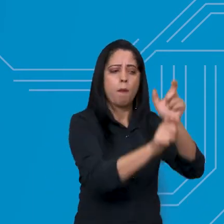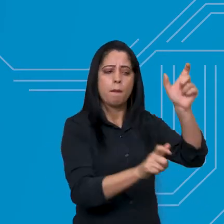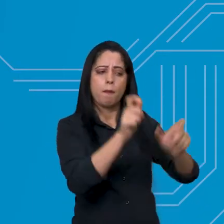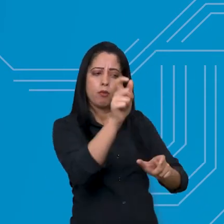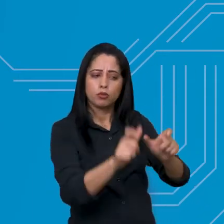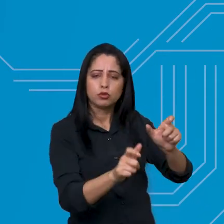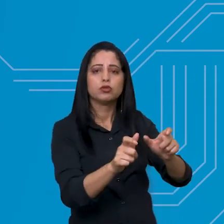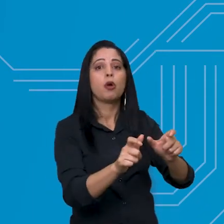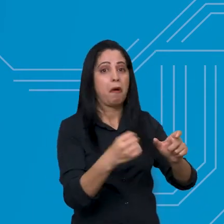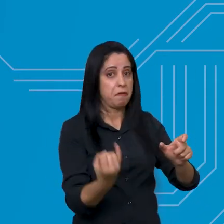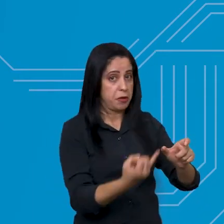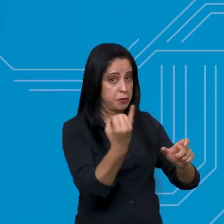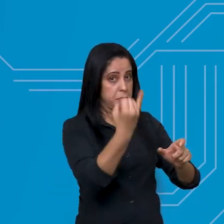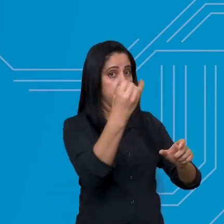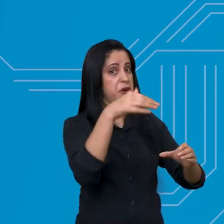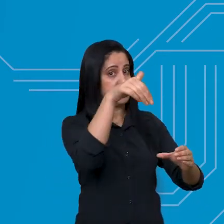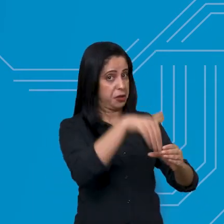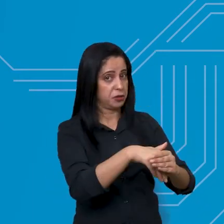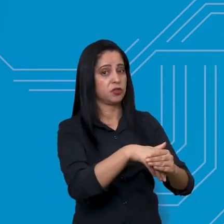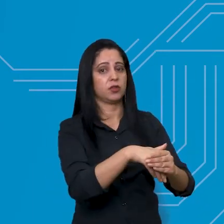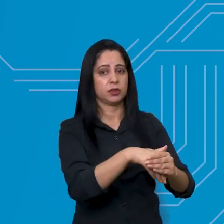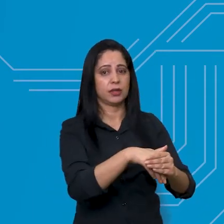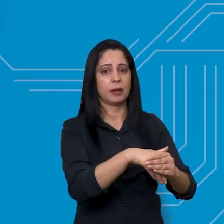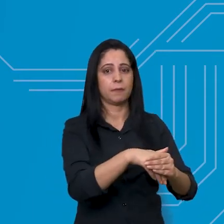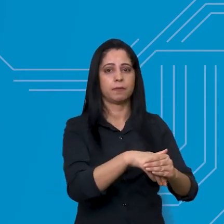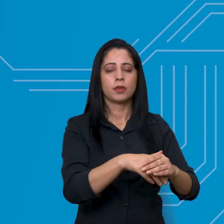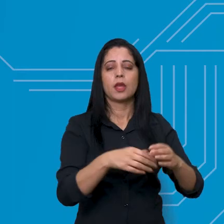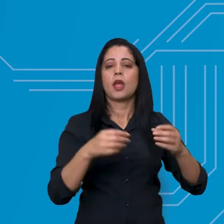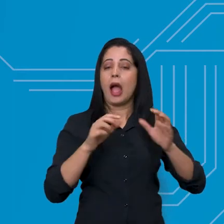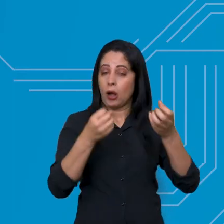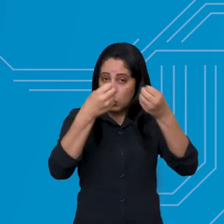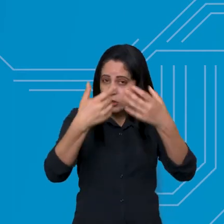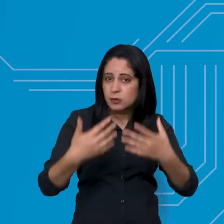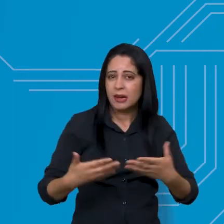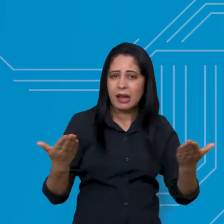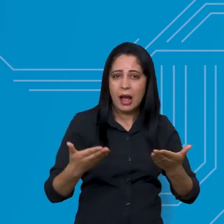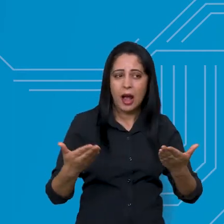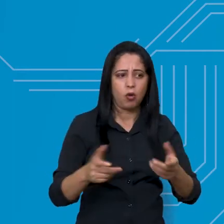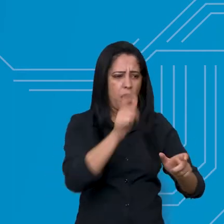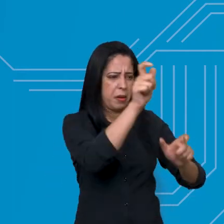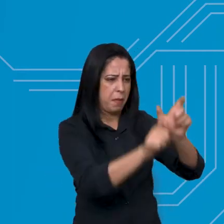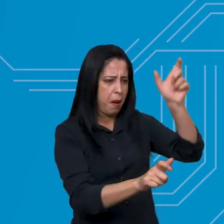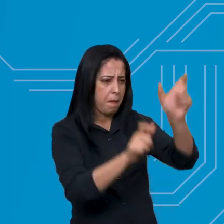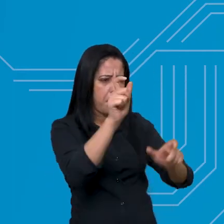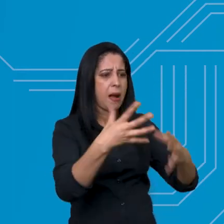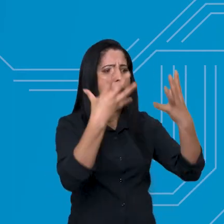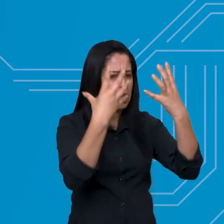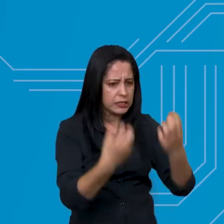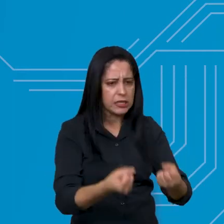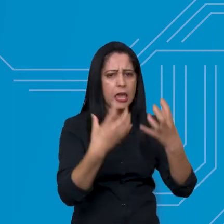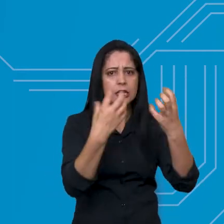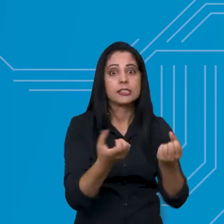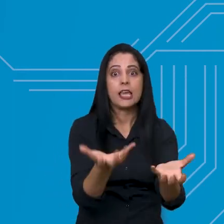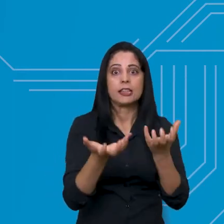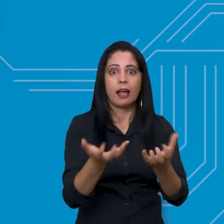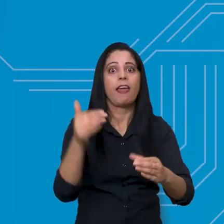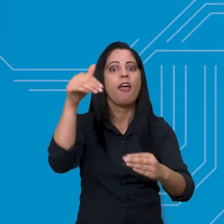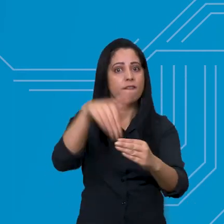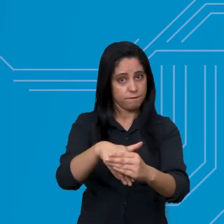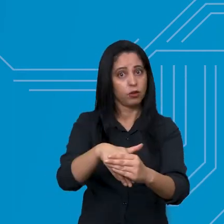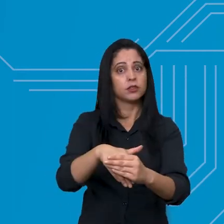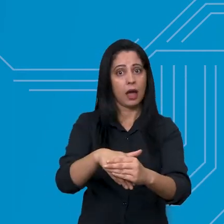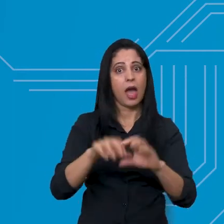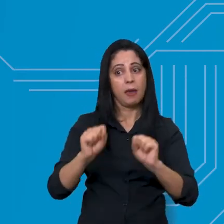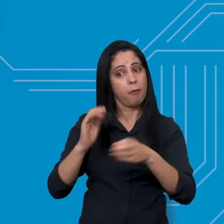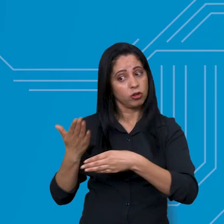nesse processo. Na última matéria da série, vamos mostrar a adesão recorde desse público no processo eleitoral e como ele pode ser